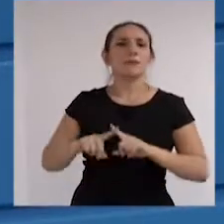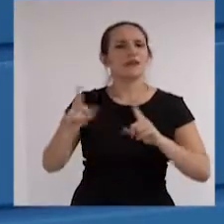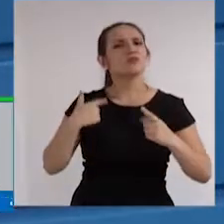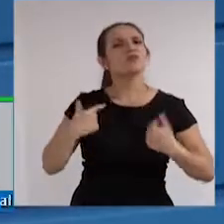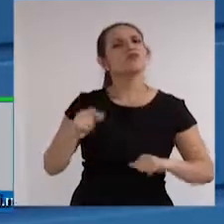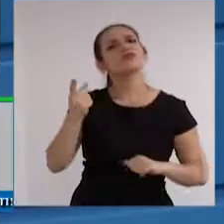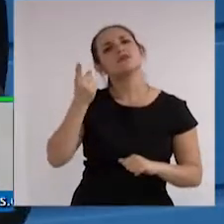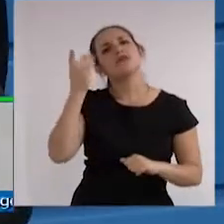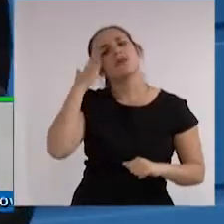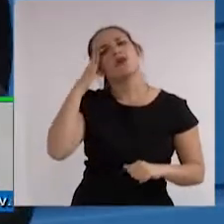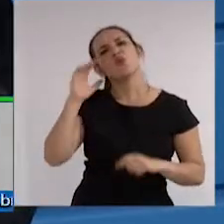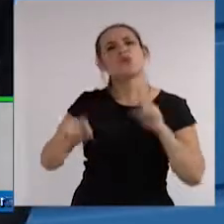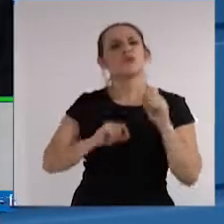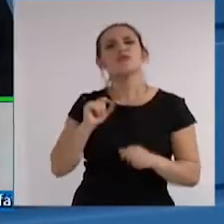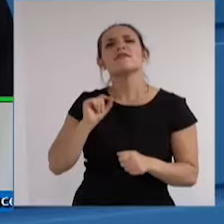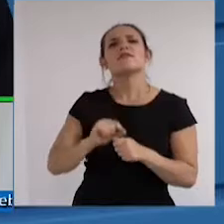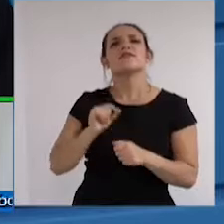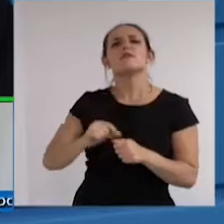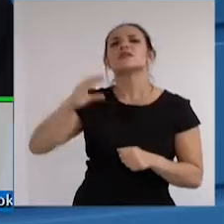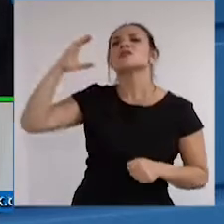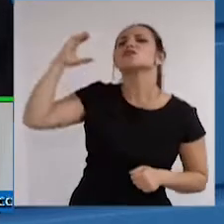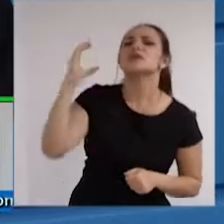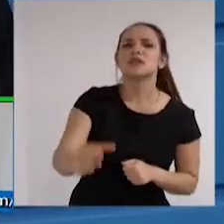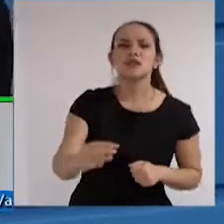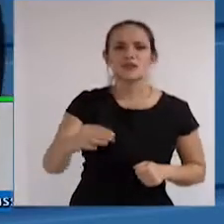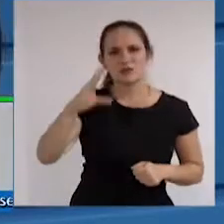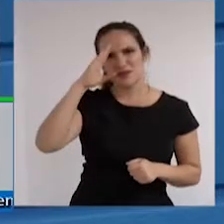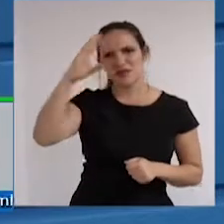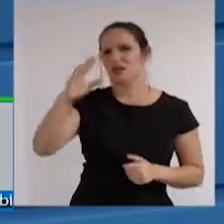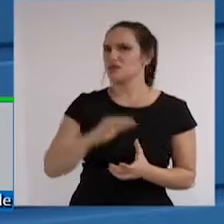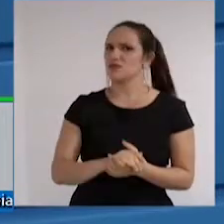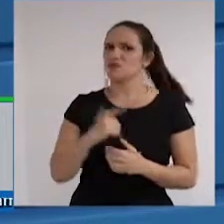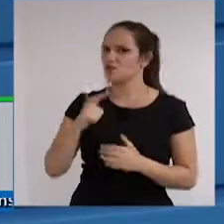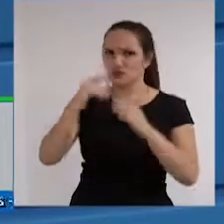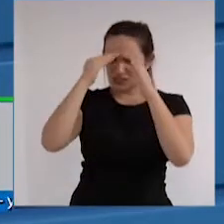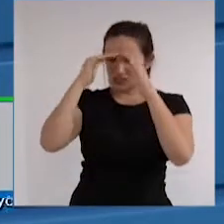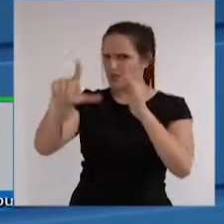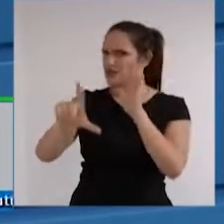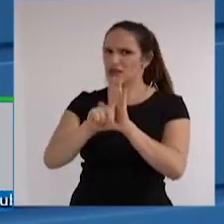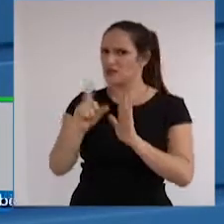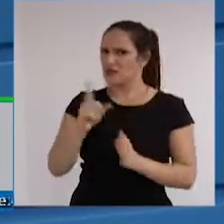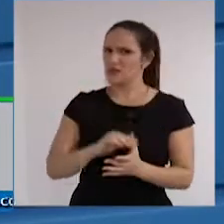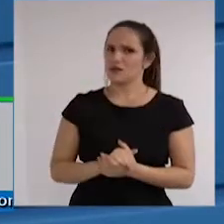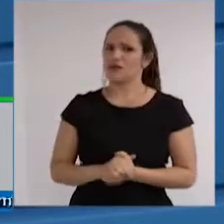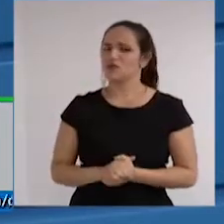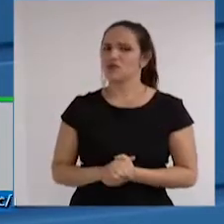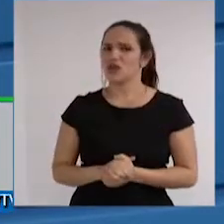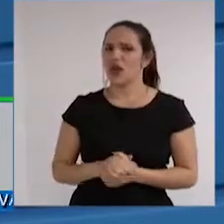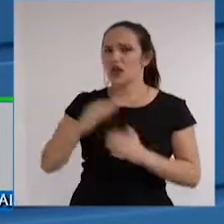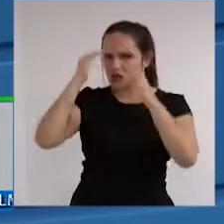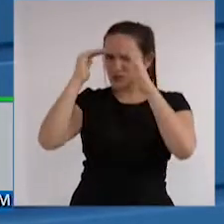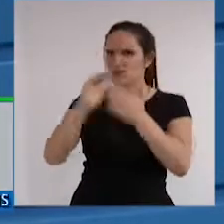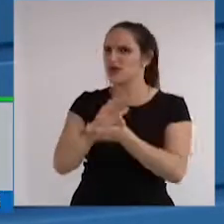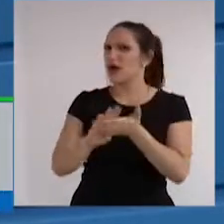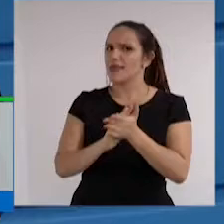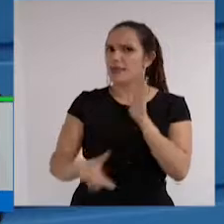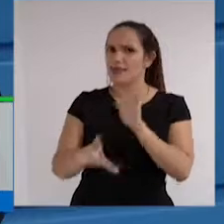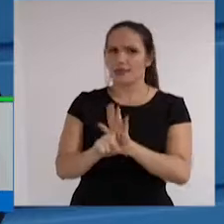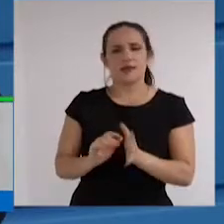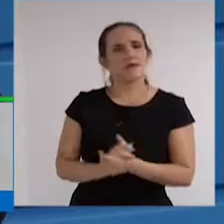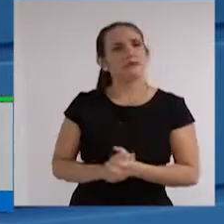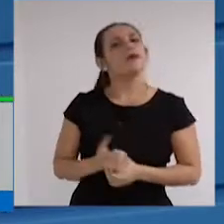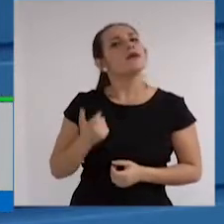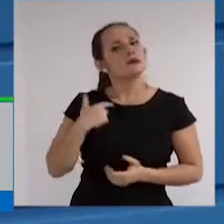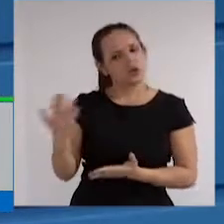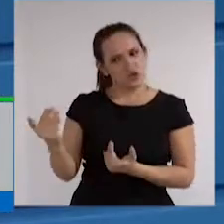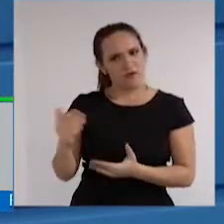militares. Porque não tinha respeito às leis. Eu tinha 24 anos, eu era jovem, quando veio o regime militar. Eu trabalhava